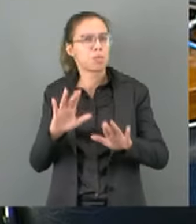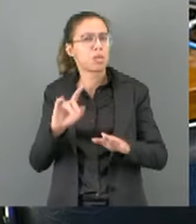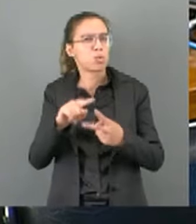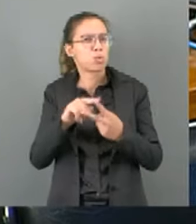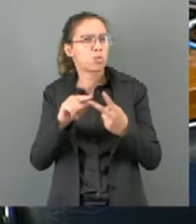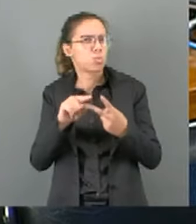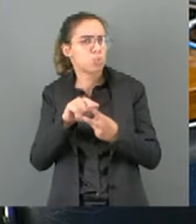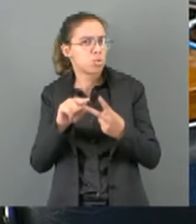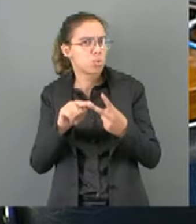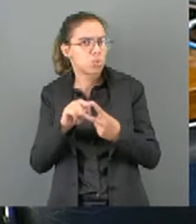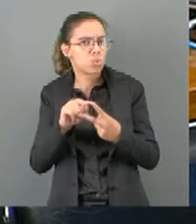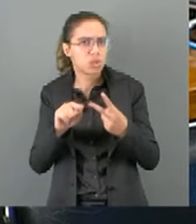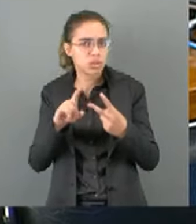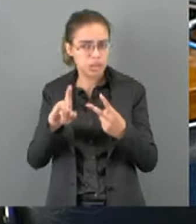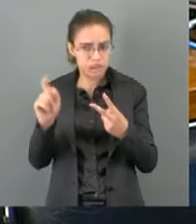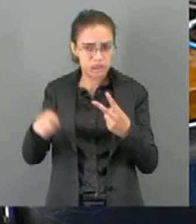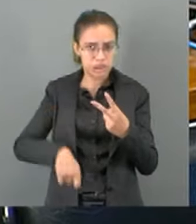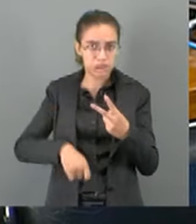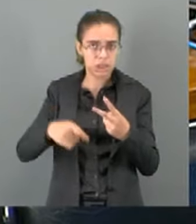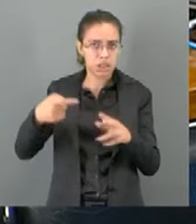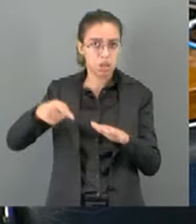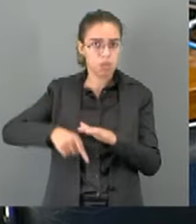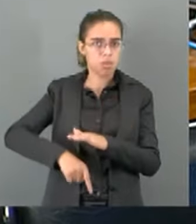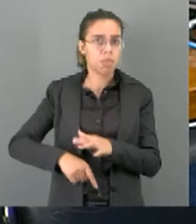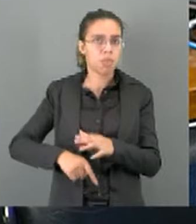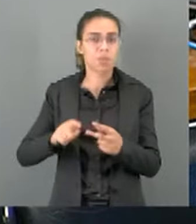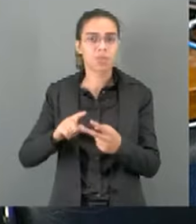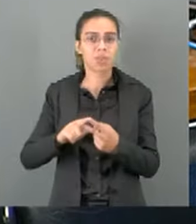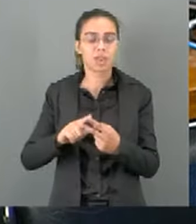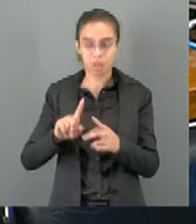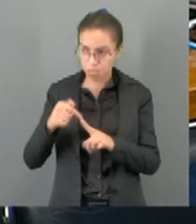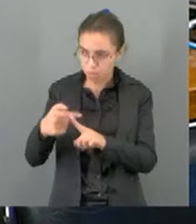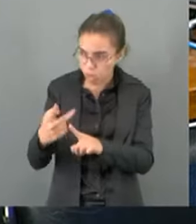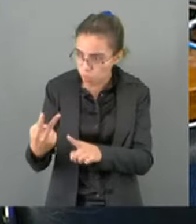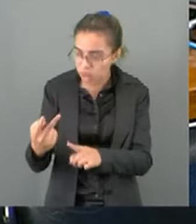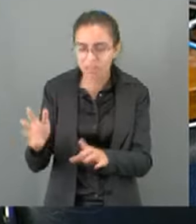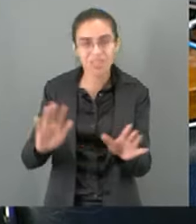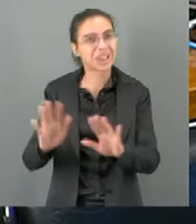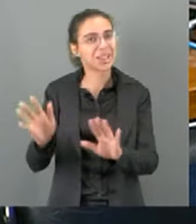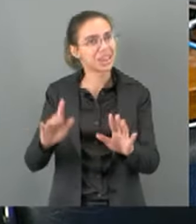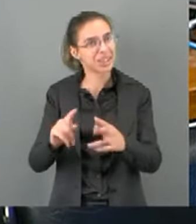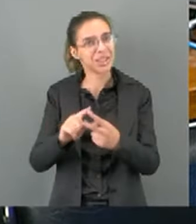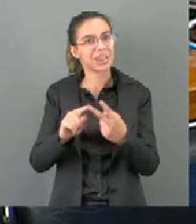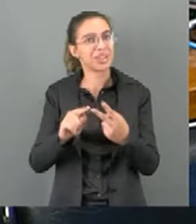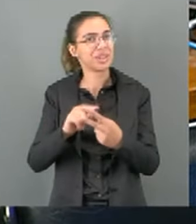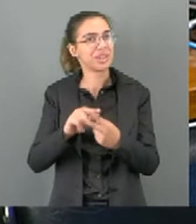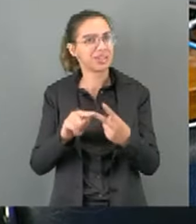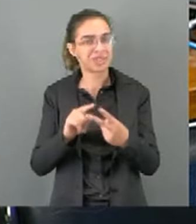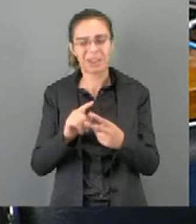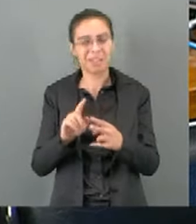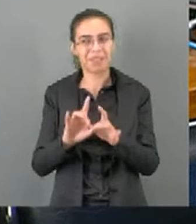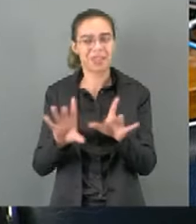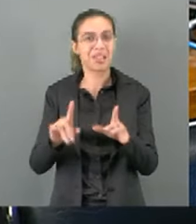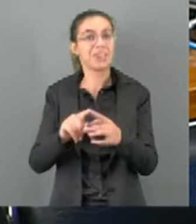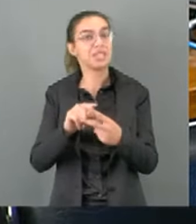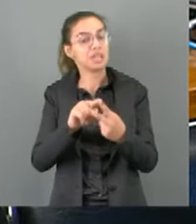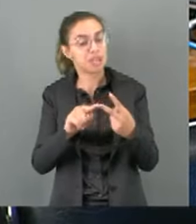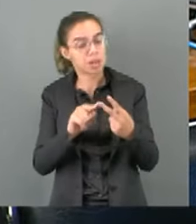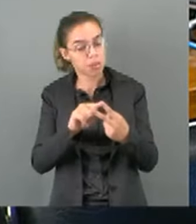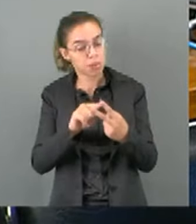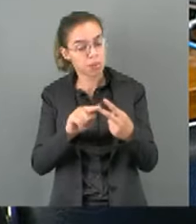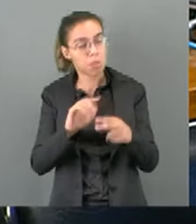duas, se o senhor pudesse aprofundar um pouco mais. Mais duas? Não. Das Estou brincando, fica à vontade. Só se o senhor pudesse aprofundar um